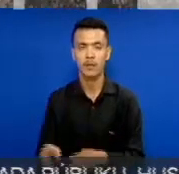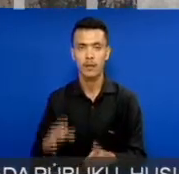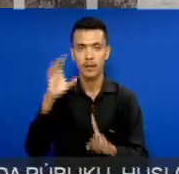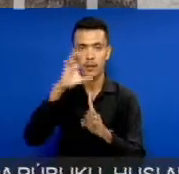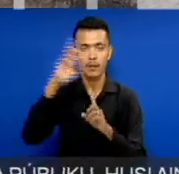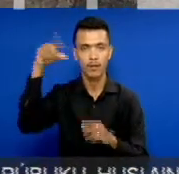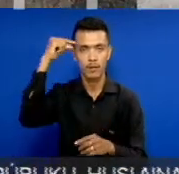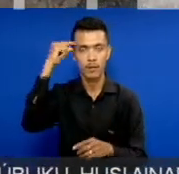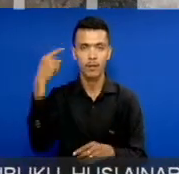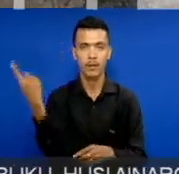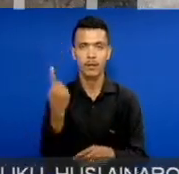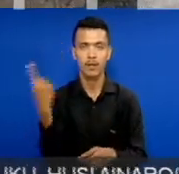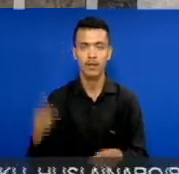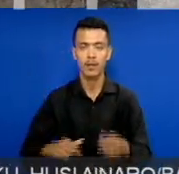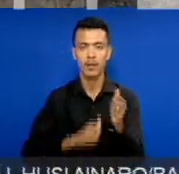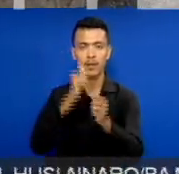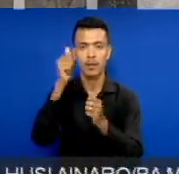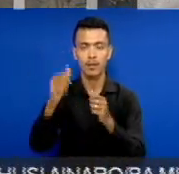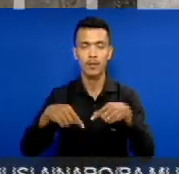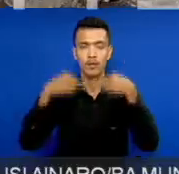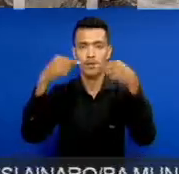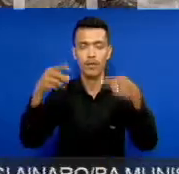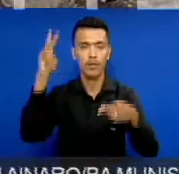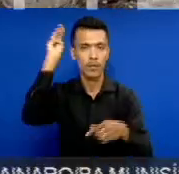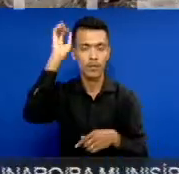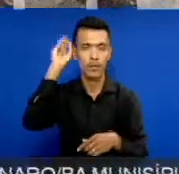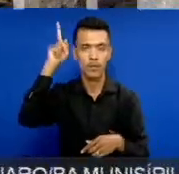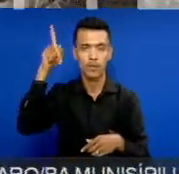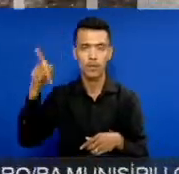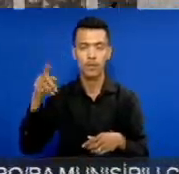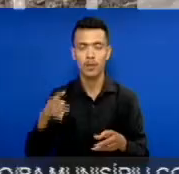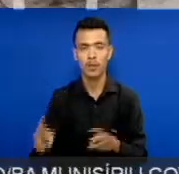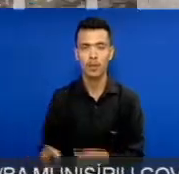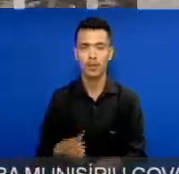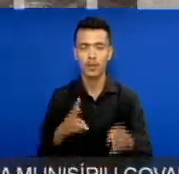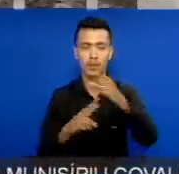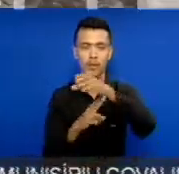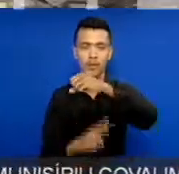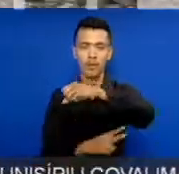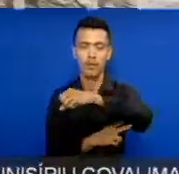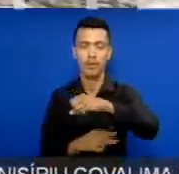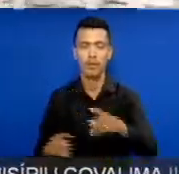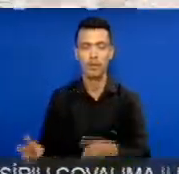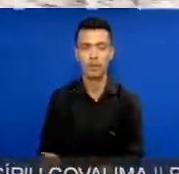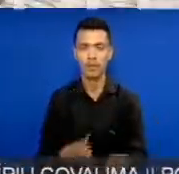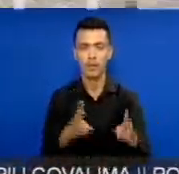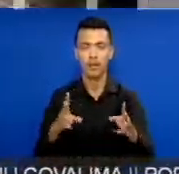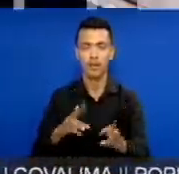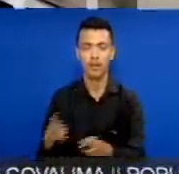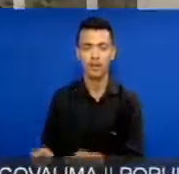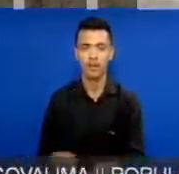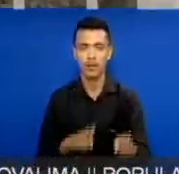Chefe governo na Fatin orienta ministro Obras Públicas Samuel Marçal. Estrada, ponte do Moro Proteção Estrada Dian de Bemota